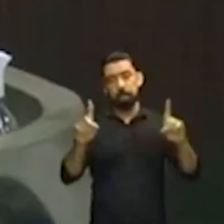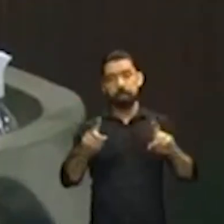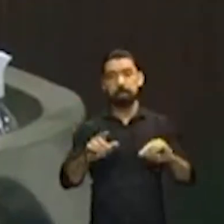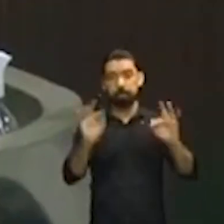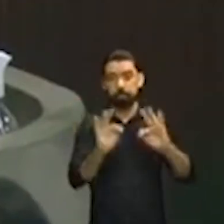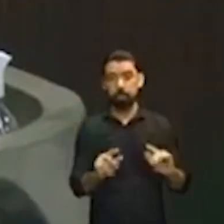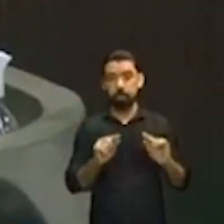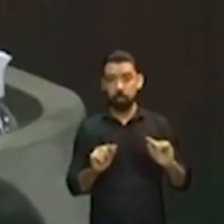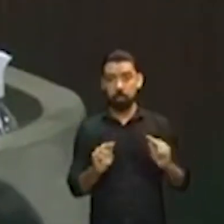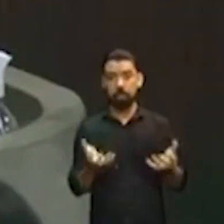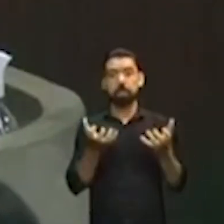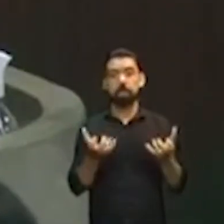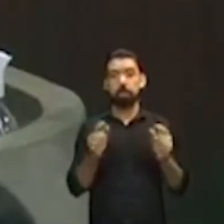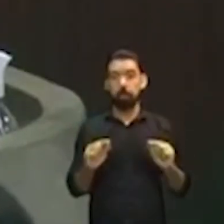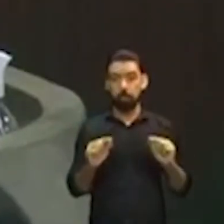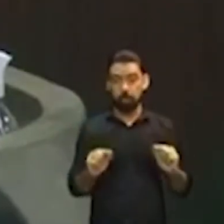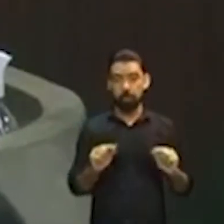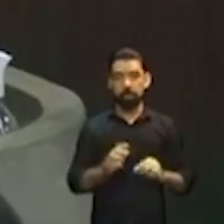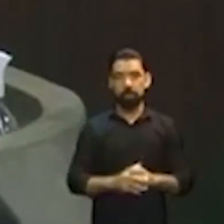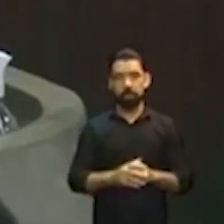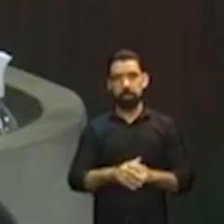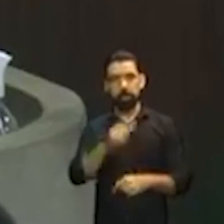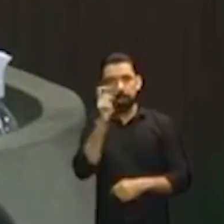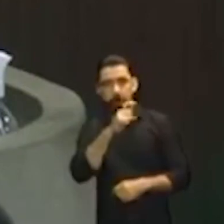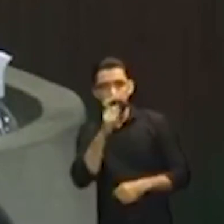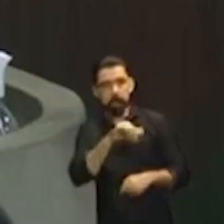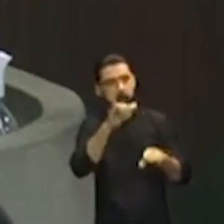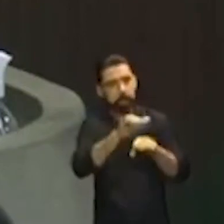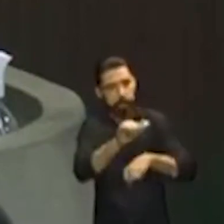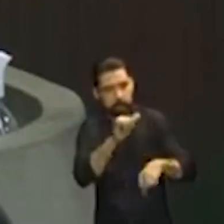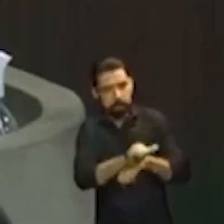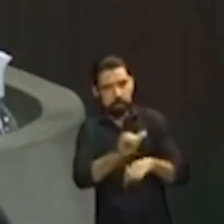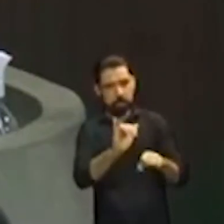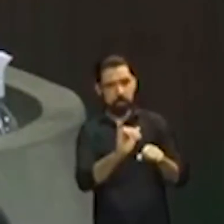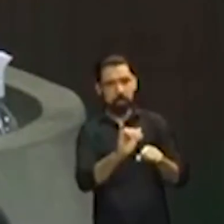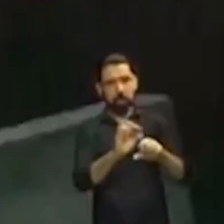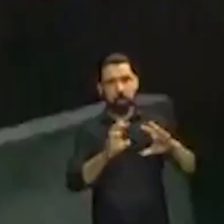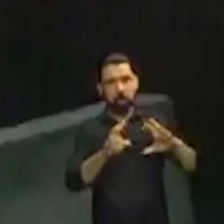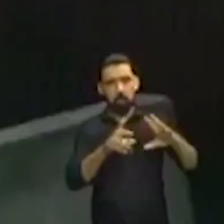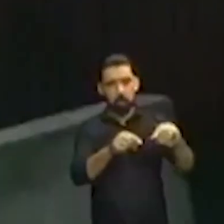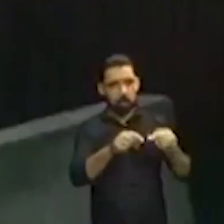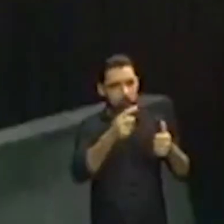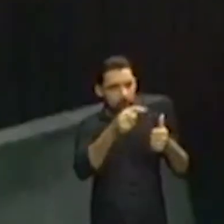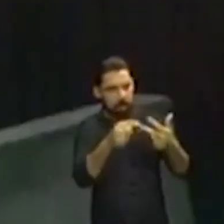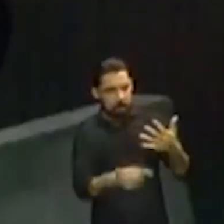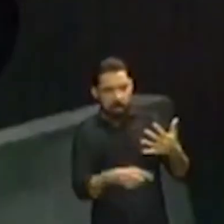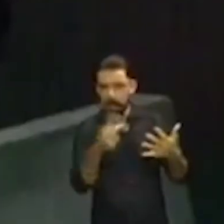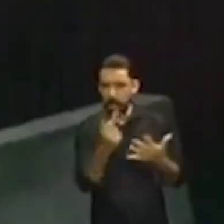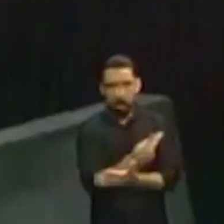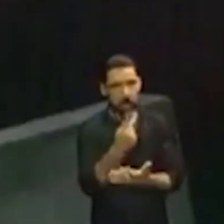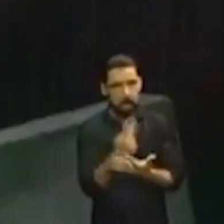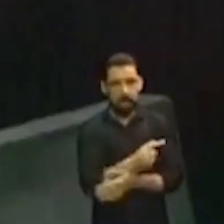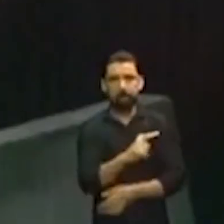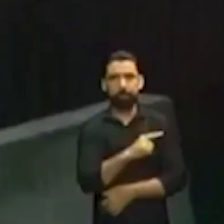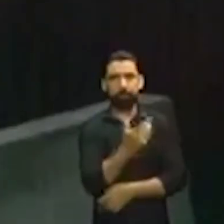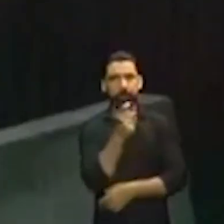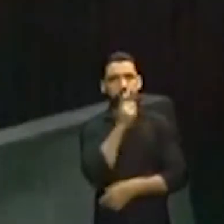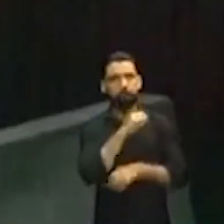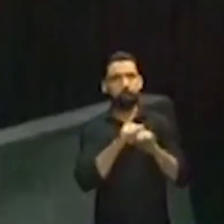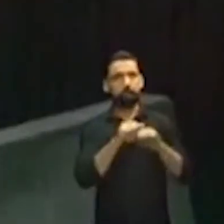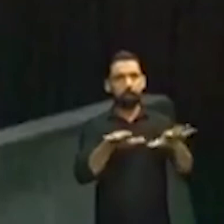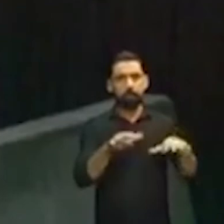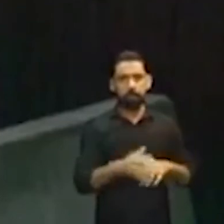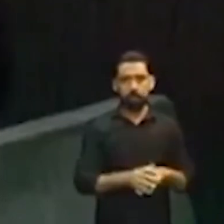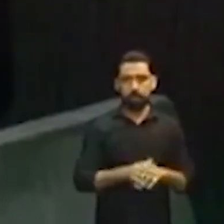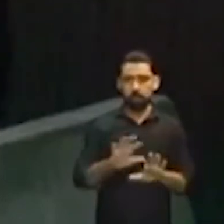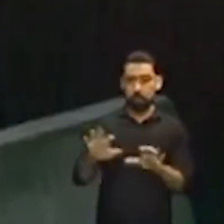Infelizmente, querem cobrir com mentira, com bravata, entendeu? Com tudo que não presta, querem cobrir os